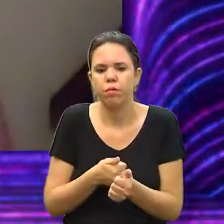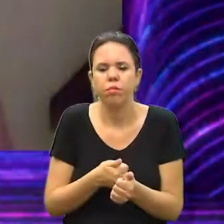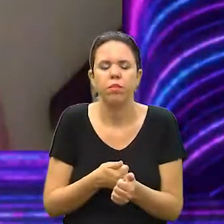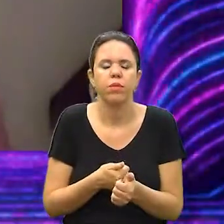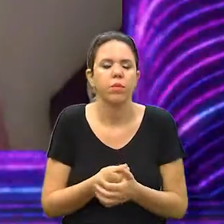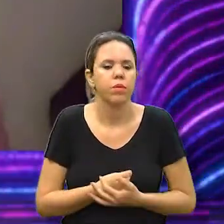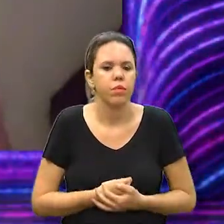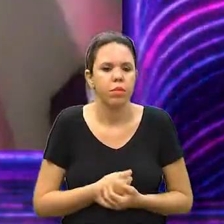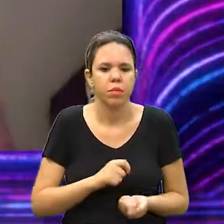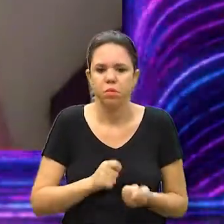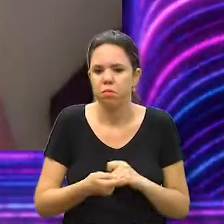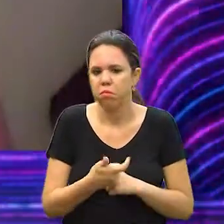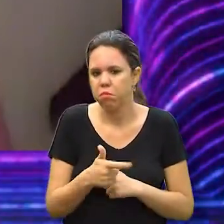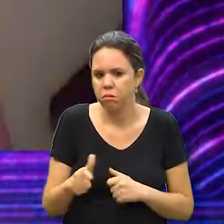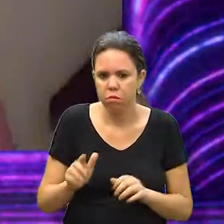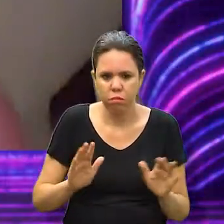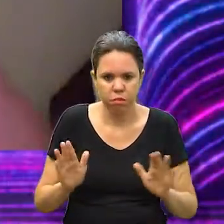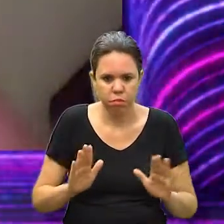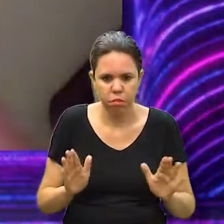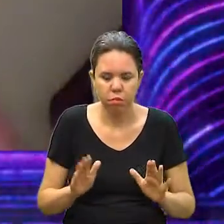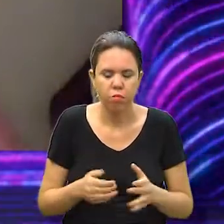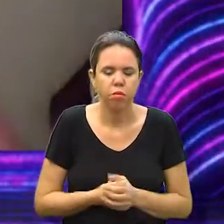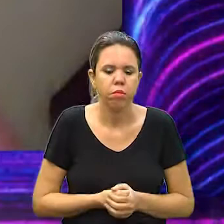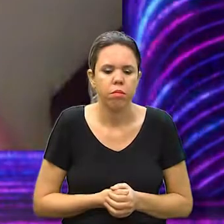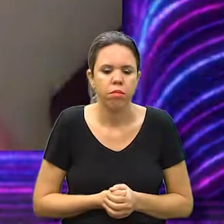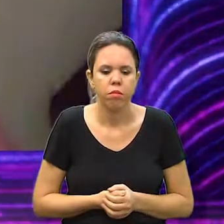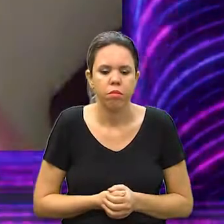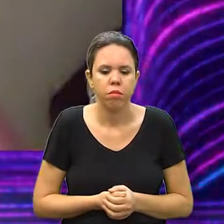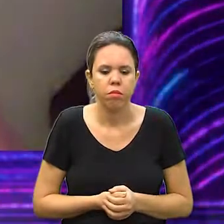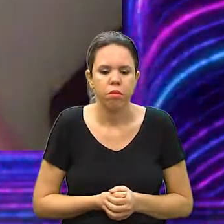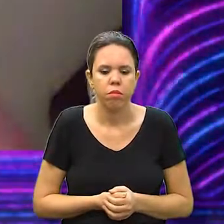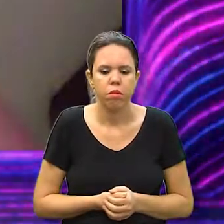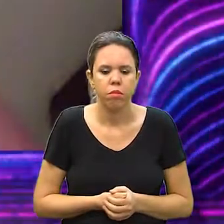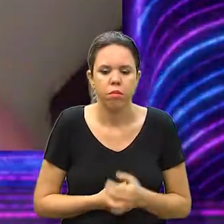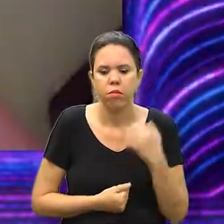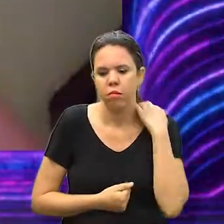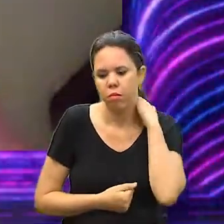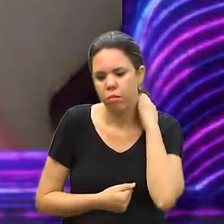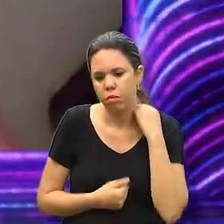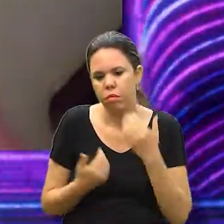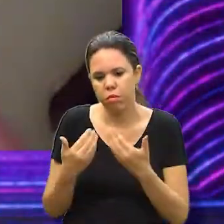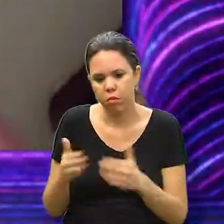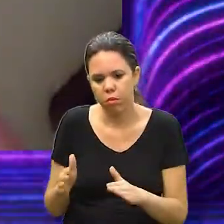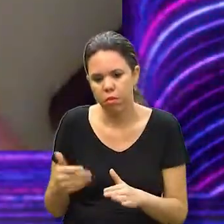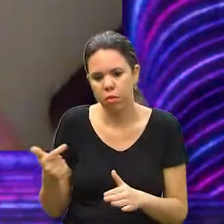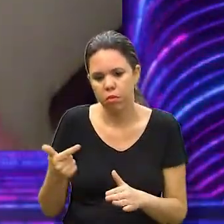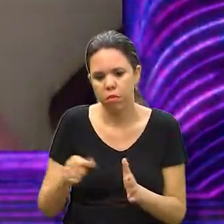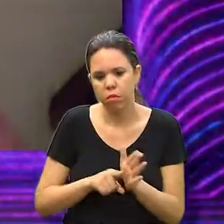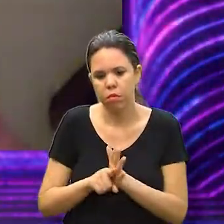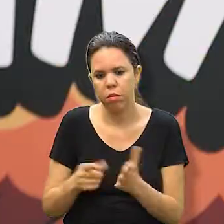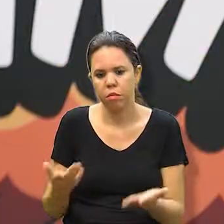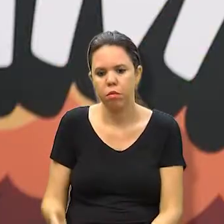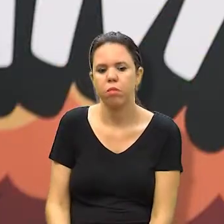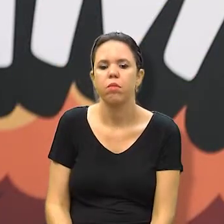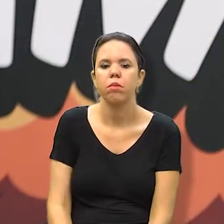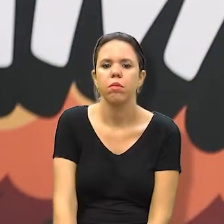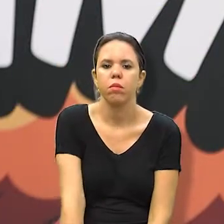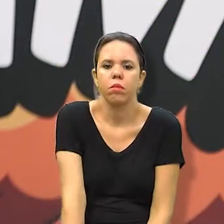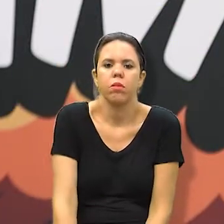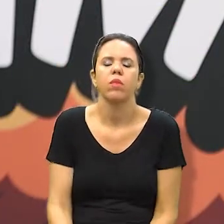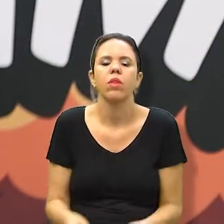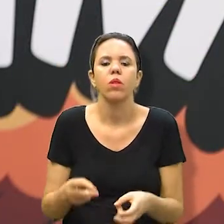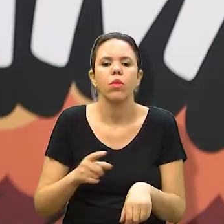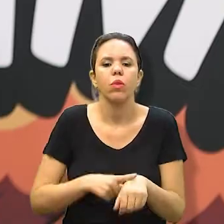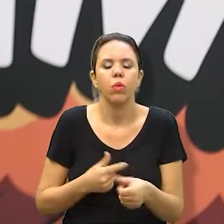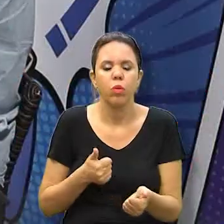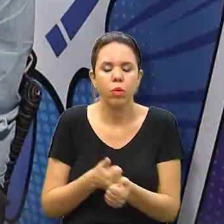né? Sem adaptações nenhuma, que eles eram sangrentos e assustadores mesmo. Então eu estou me lançando nessa segunda pesquisa agora. Qual a previsão?